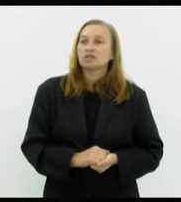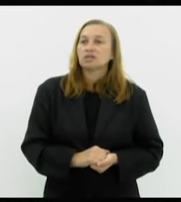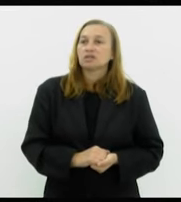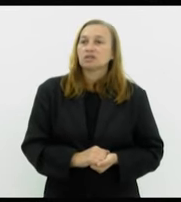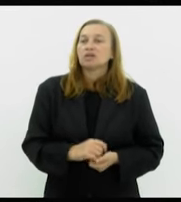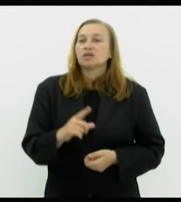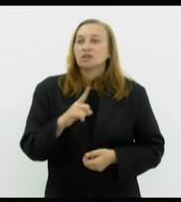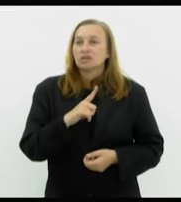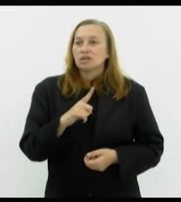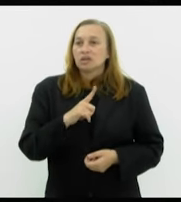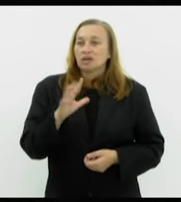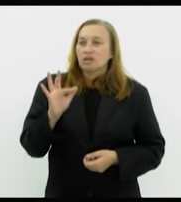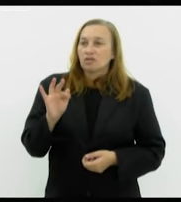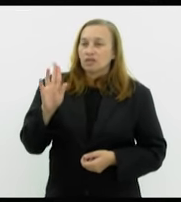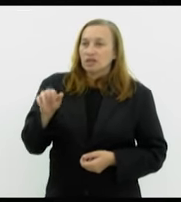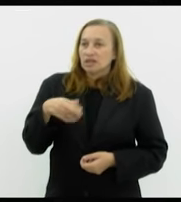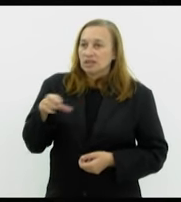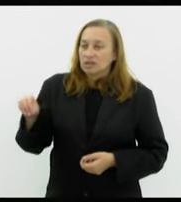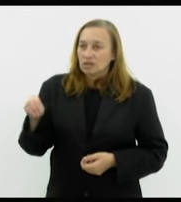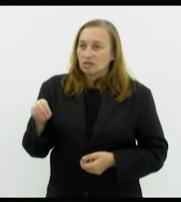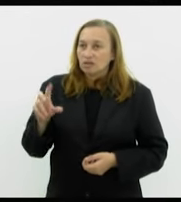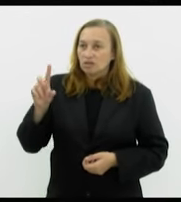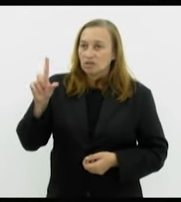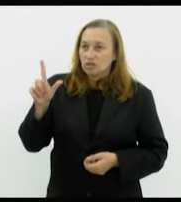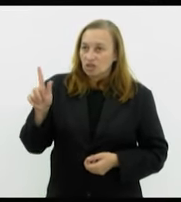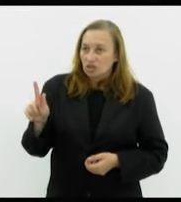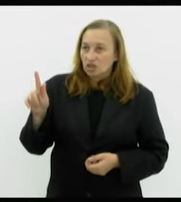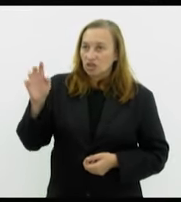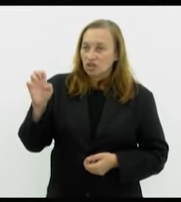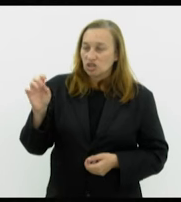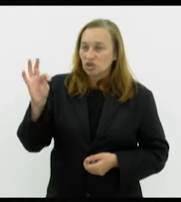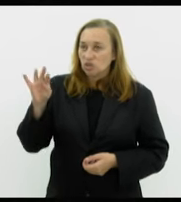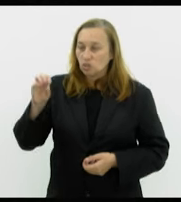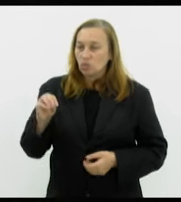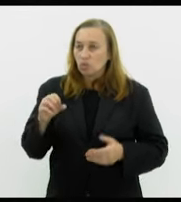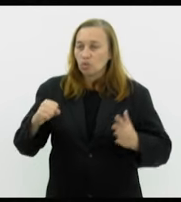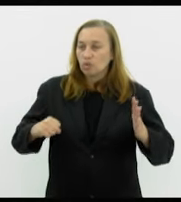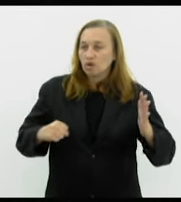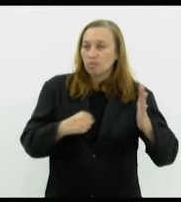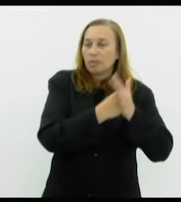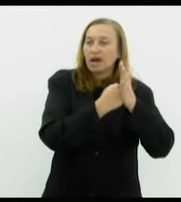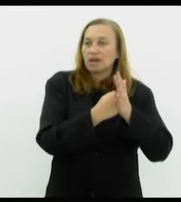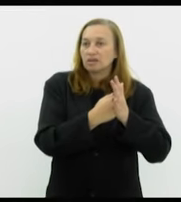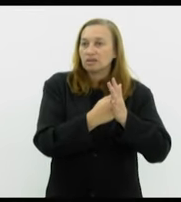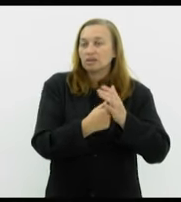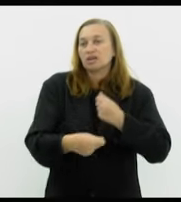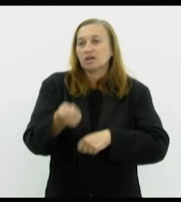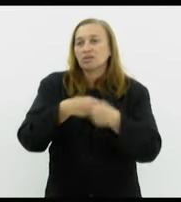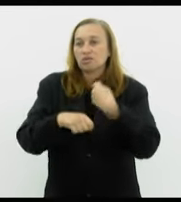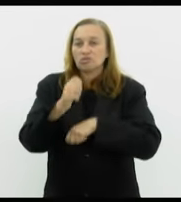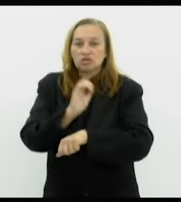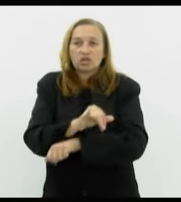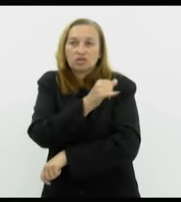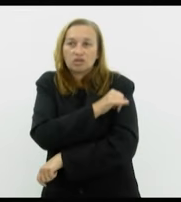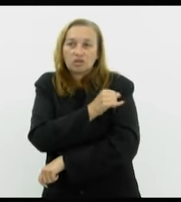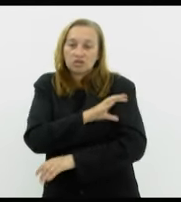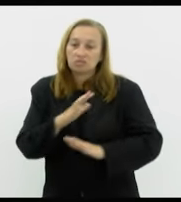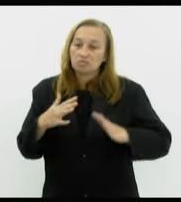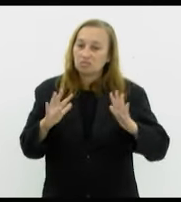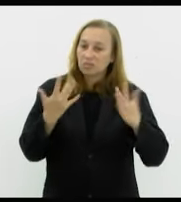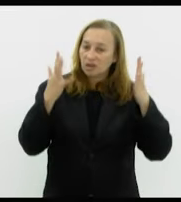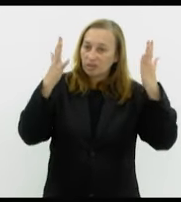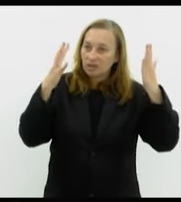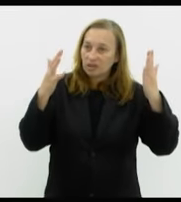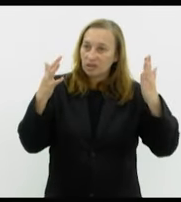gente tem a Fundação Getúlio Vargas demonstrando o impacto disso na economia do Estado do Rio de Janeiro, a gente celebra